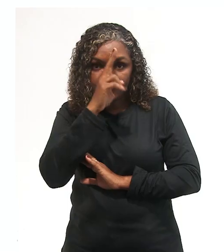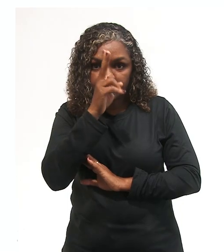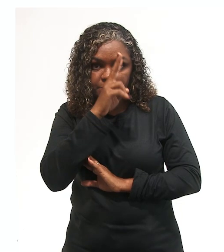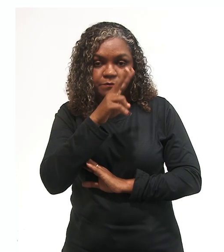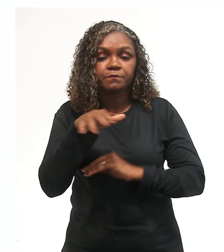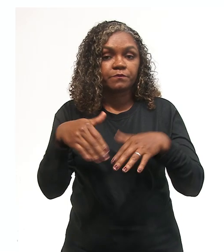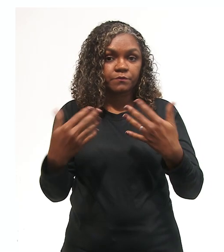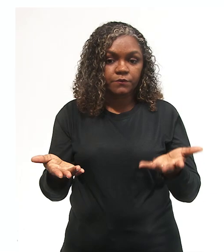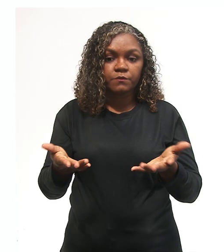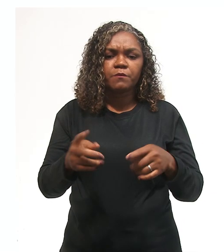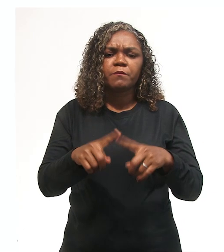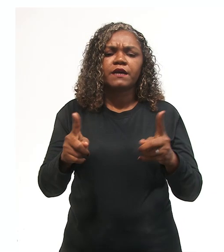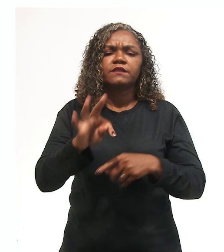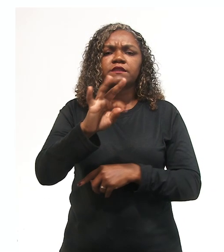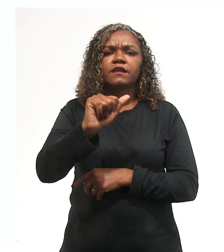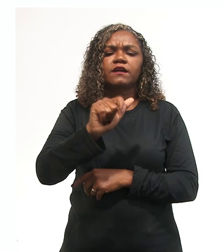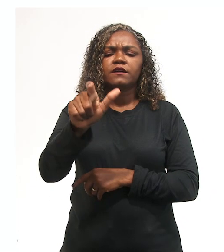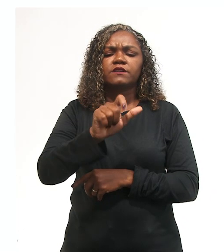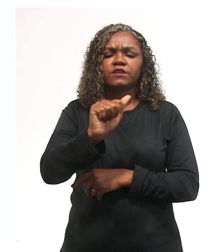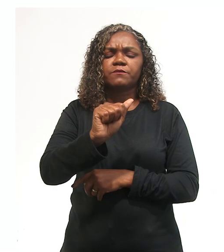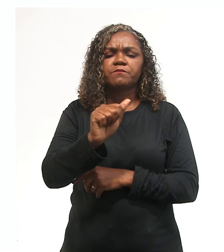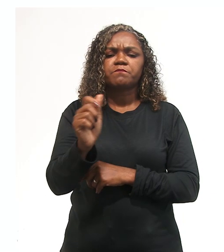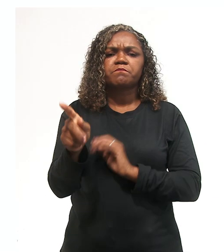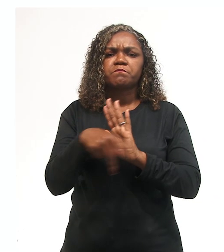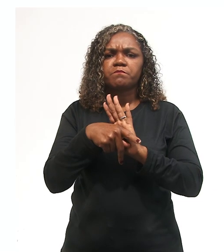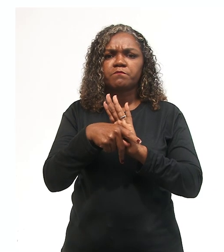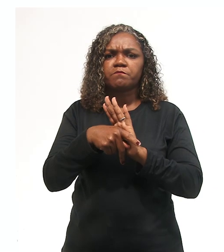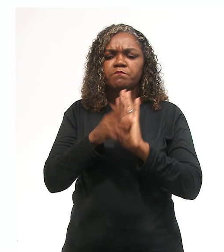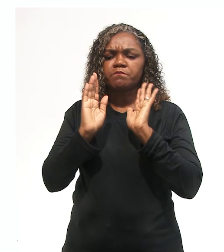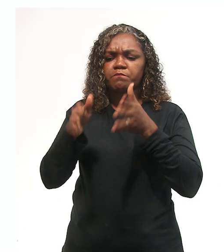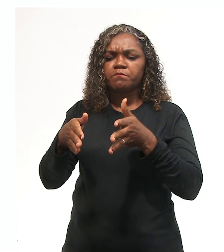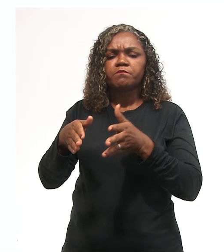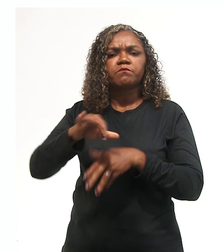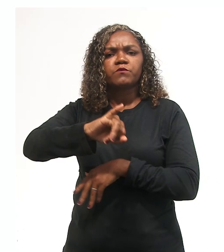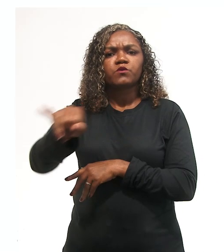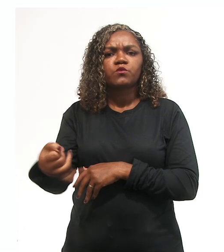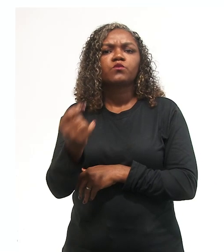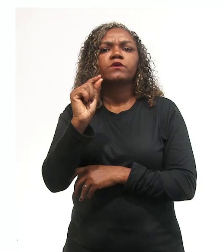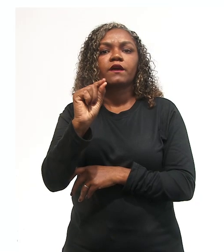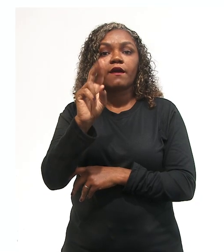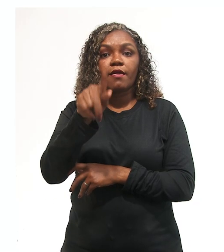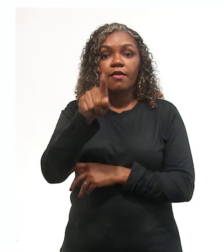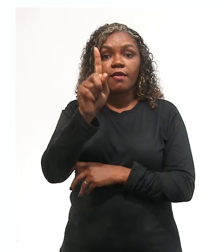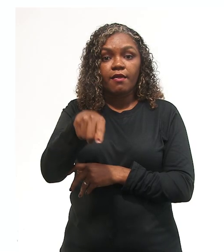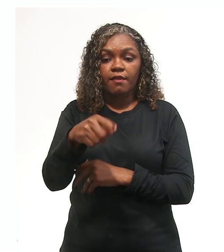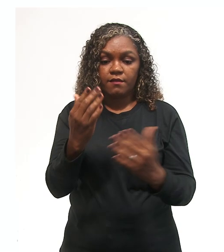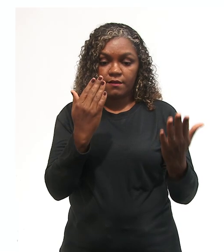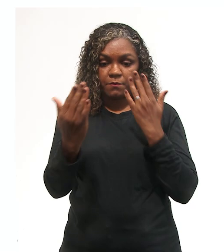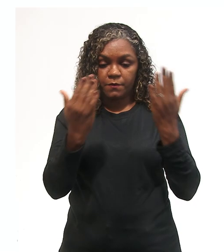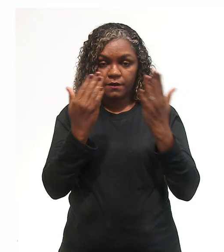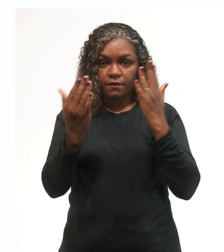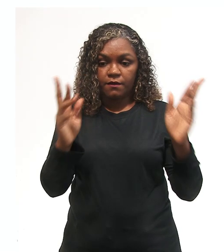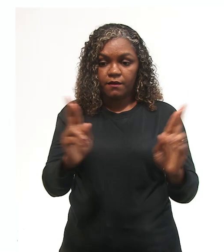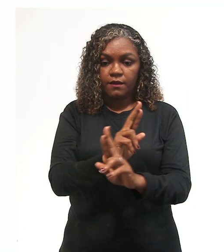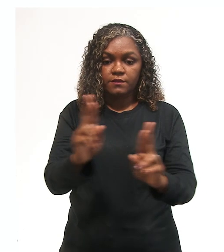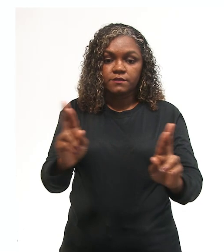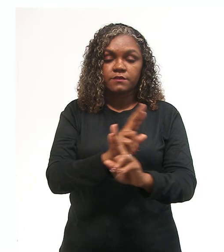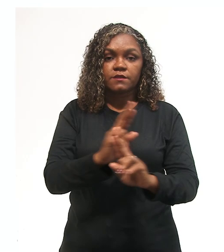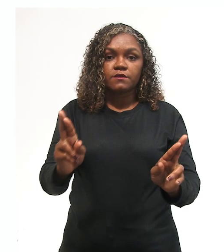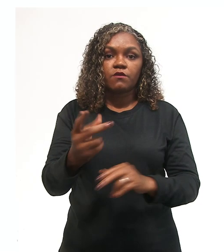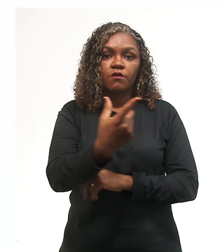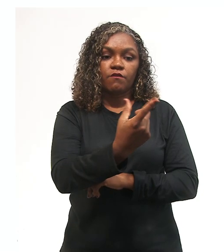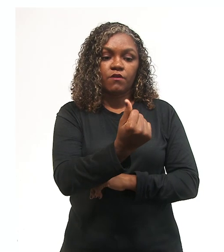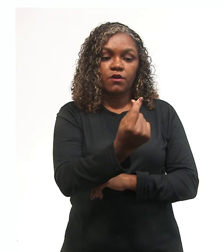Então, e a taxa de juros? A taxa de juros representa a relação entre o valor dos juros e o